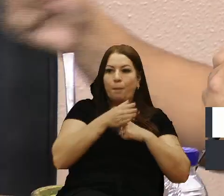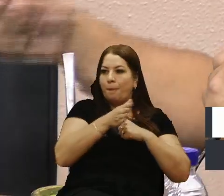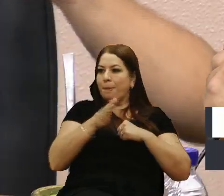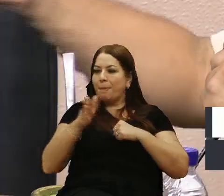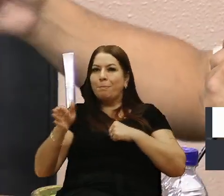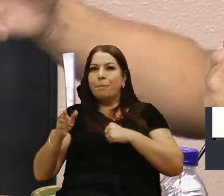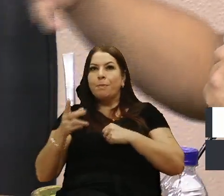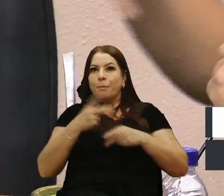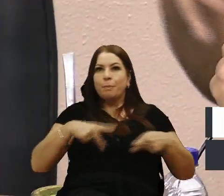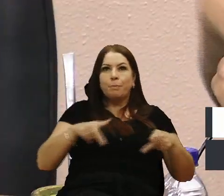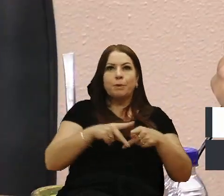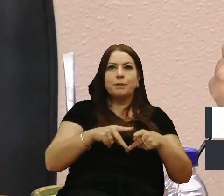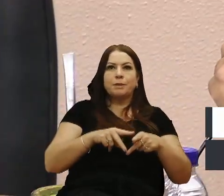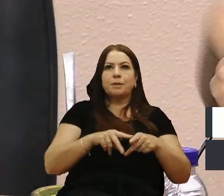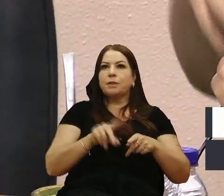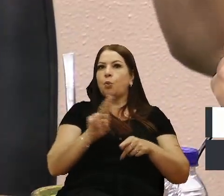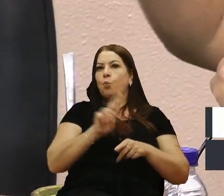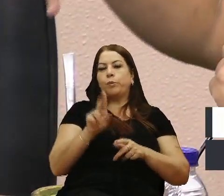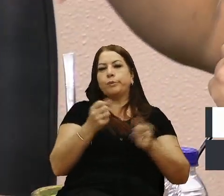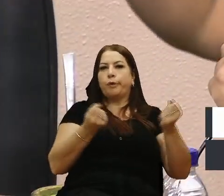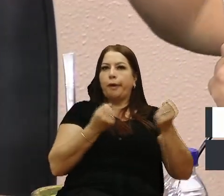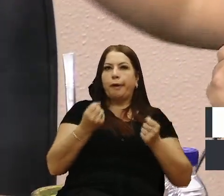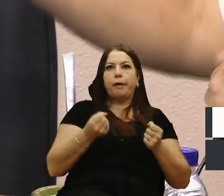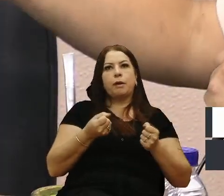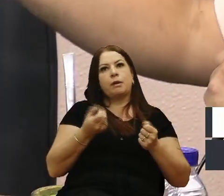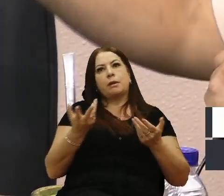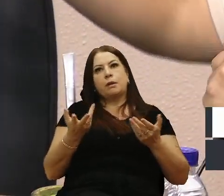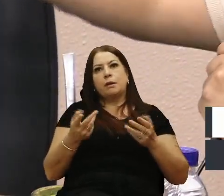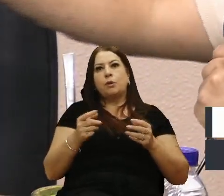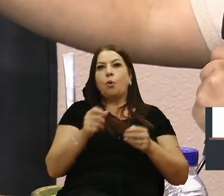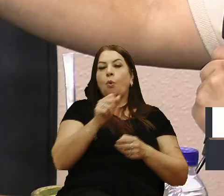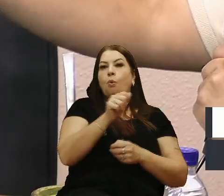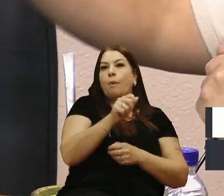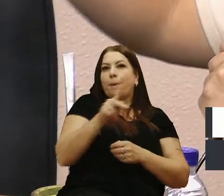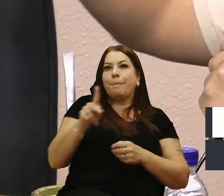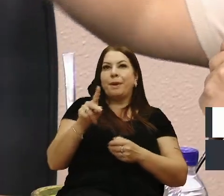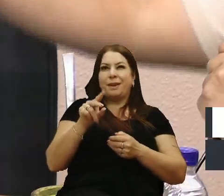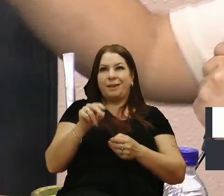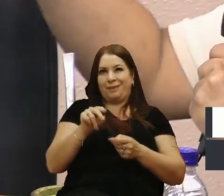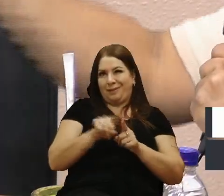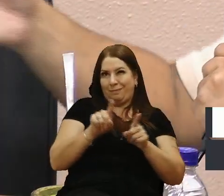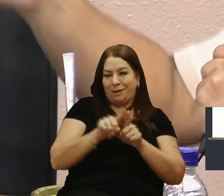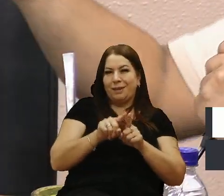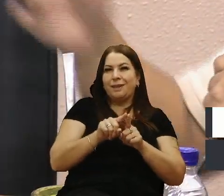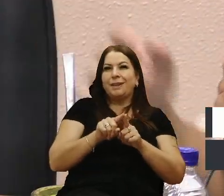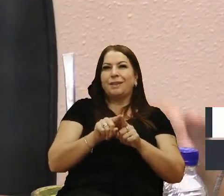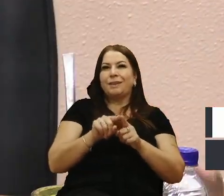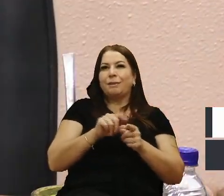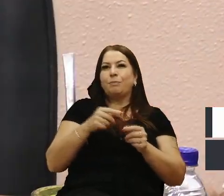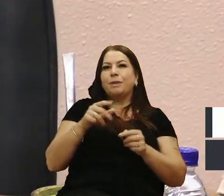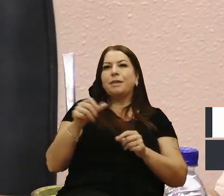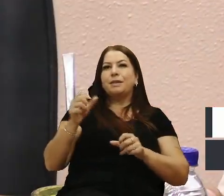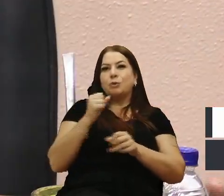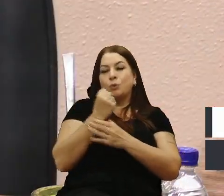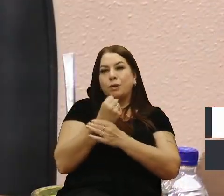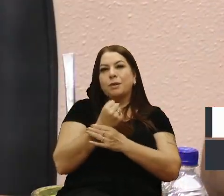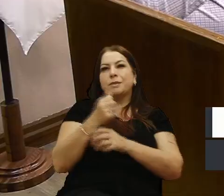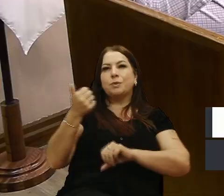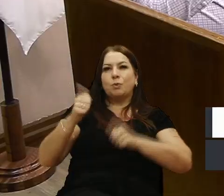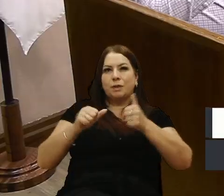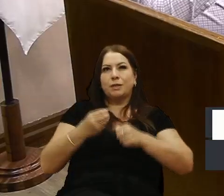população deixe de usar o seu carro, o transporte por aplicativo, tendo segurança, qualidade e preço. Parabéns pela